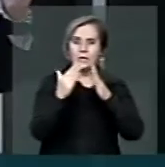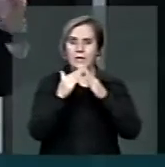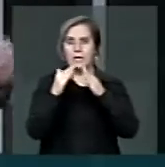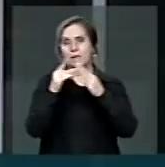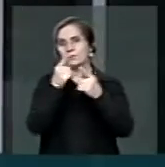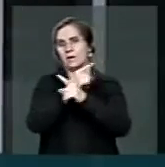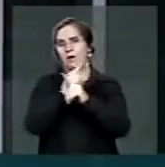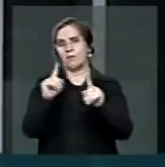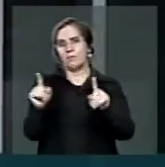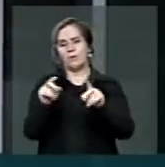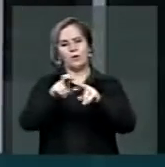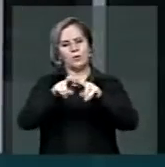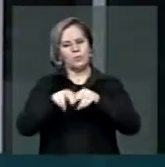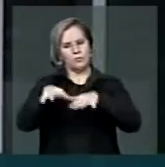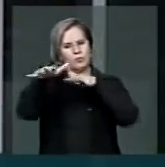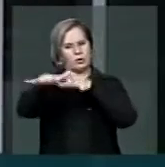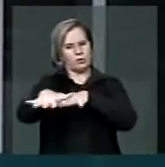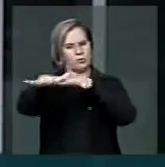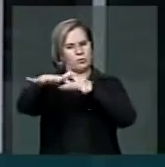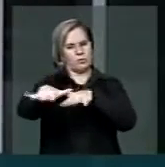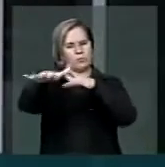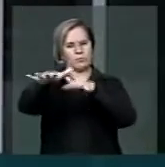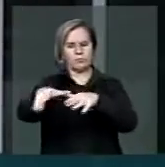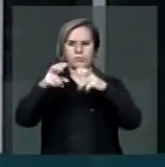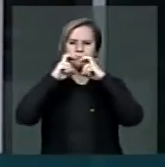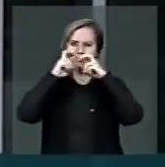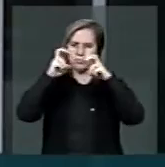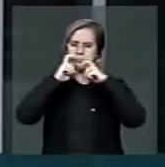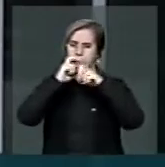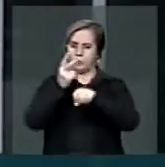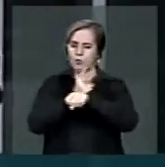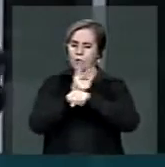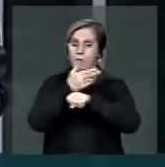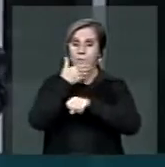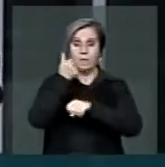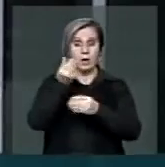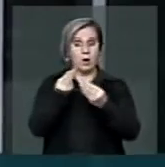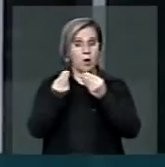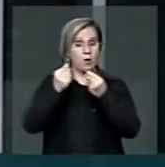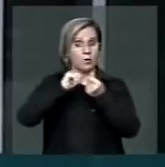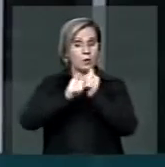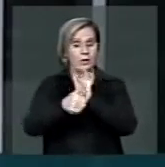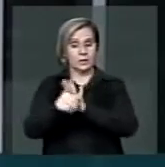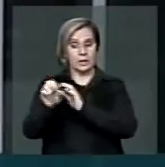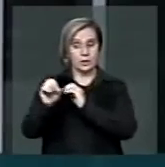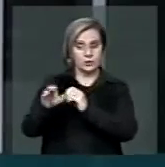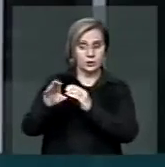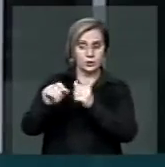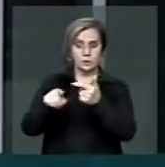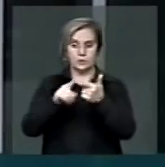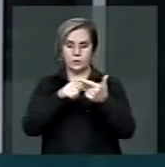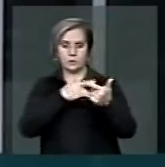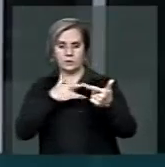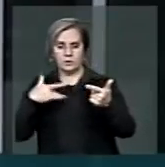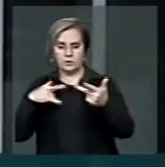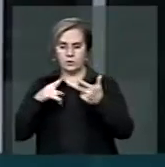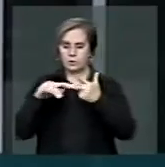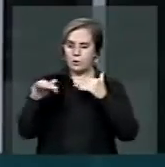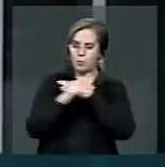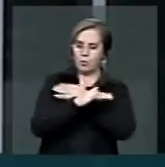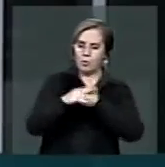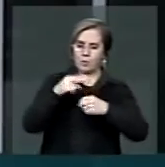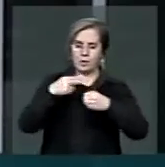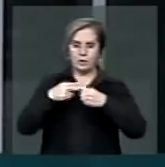isso, as manifestações em busca de melhor qualidade na educação, de saúde, de mobilidade urbana, que é o transporte